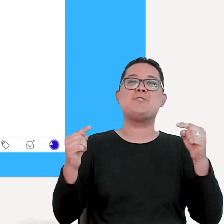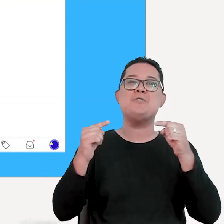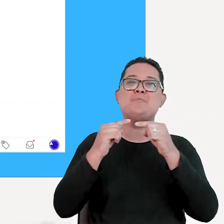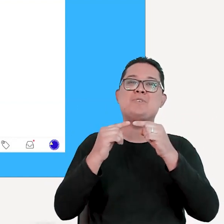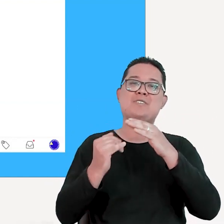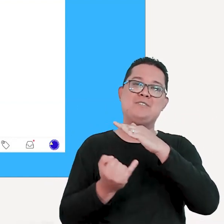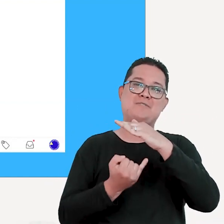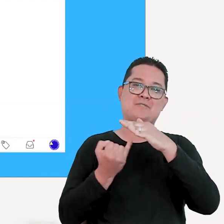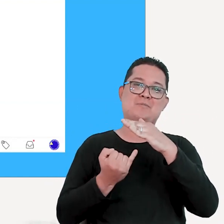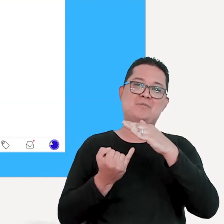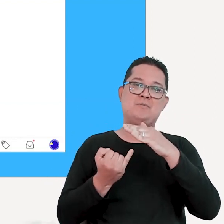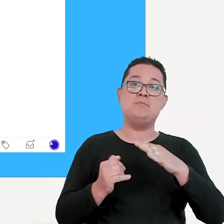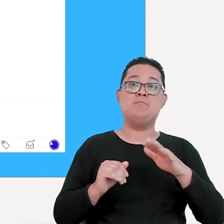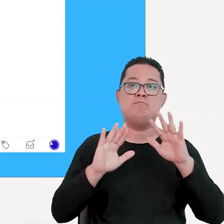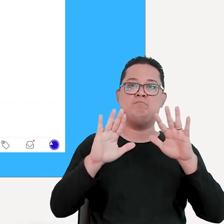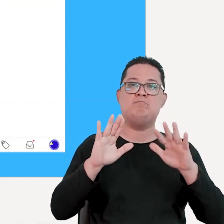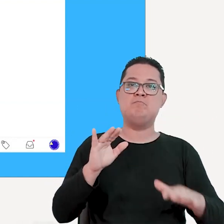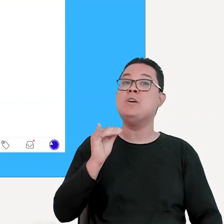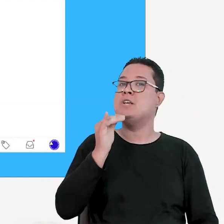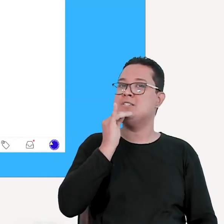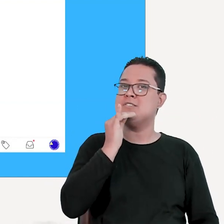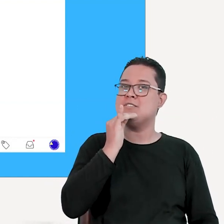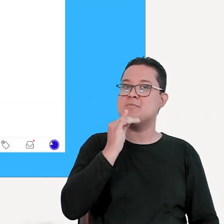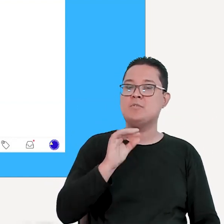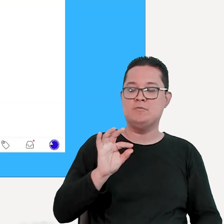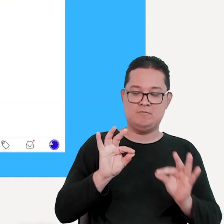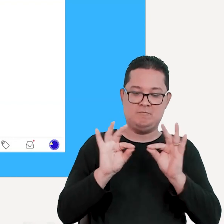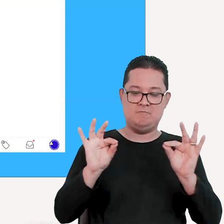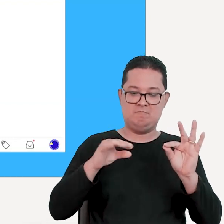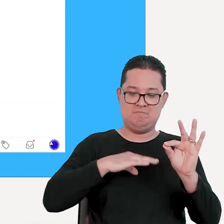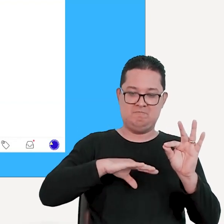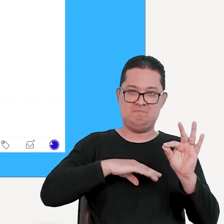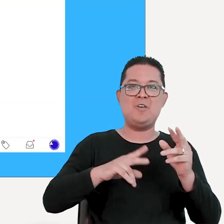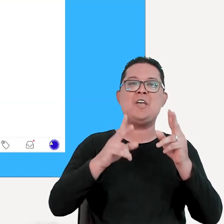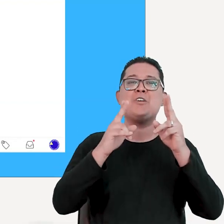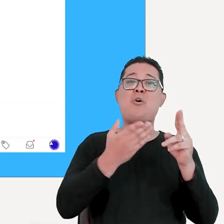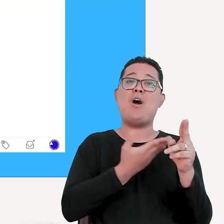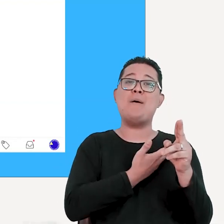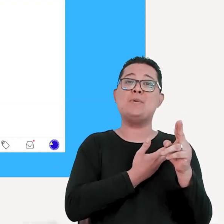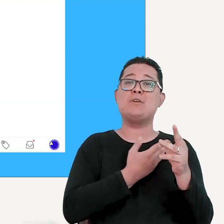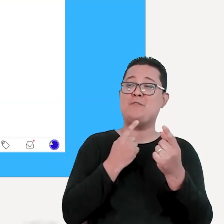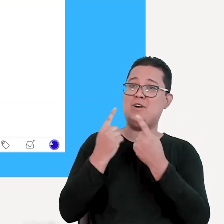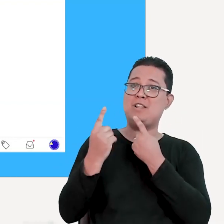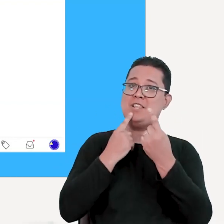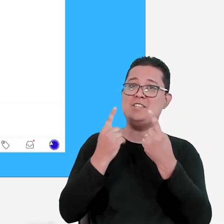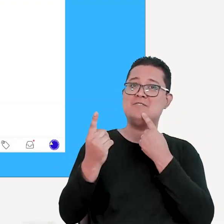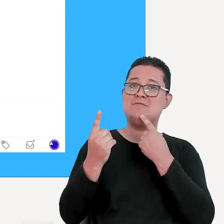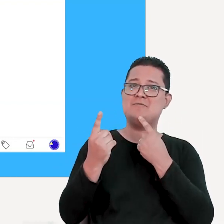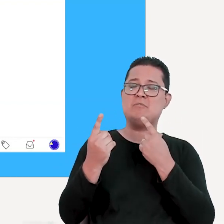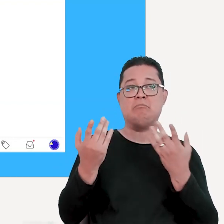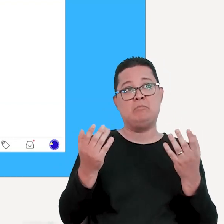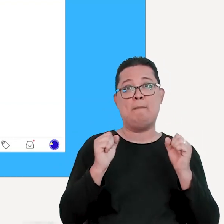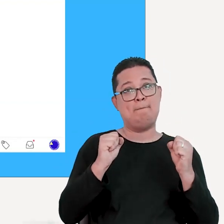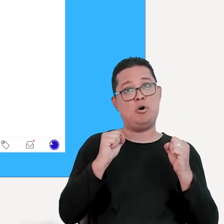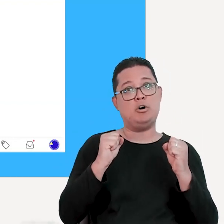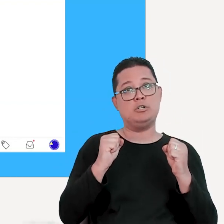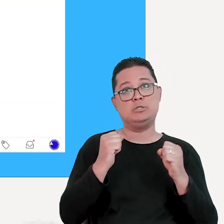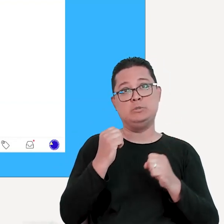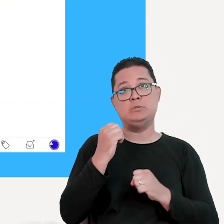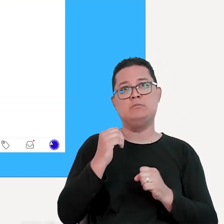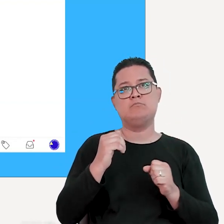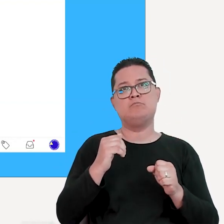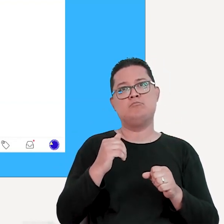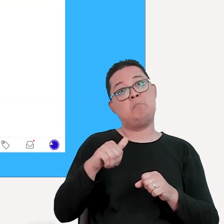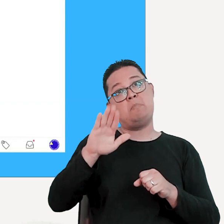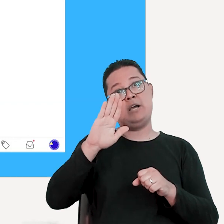aí não estaria de acordo com a voz e o tom da marca. Então, é sempre analisar isso todo, analisar como a marca se comunica,